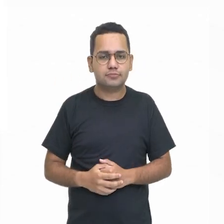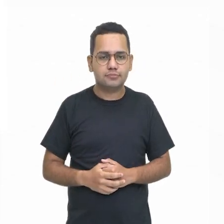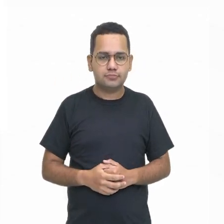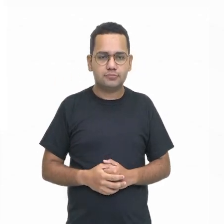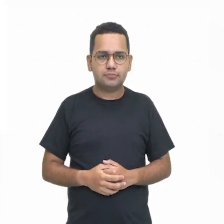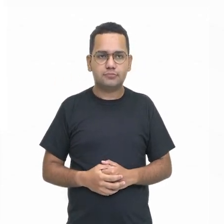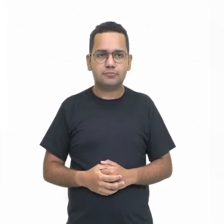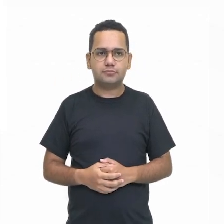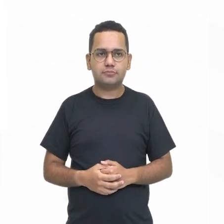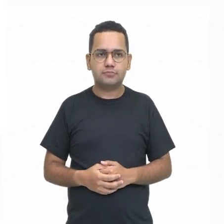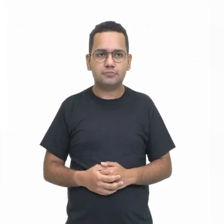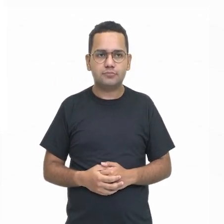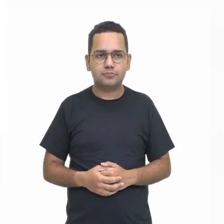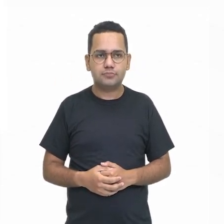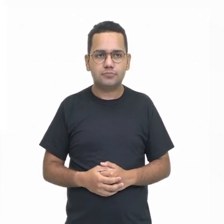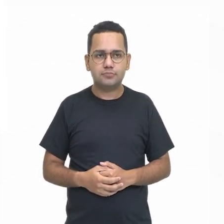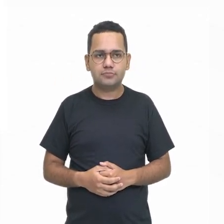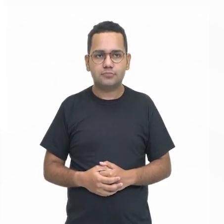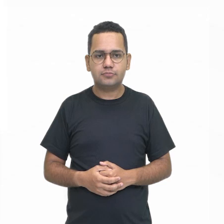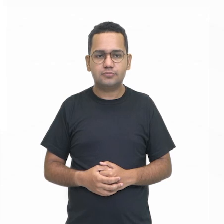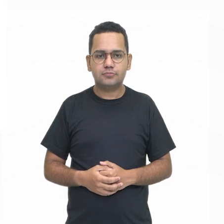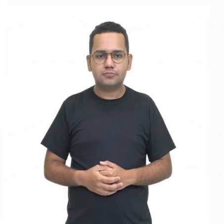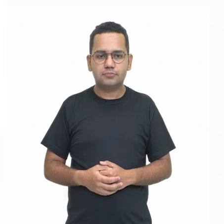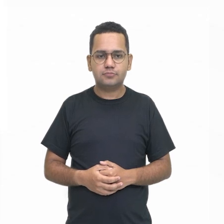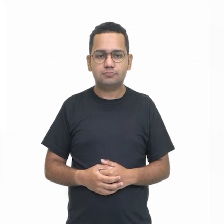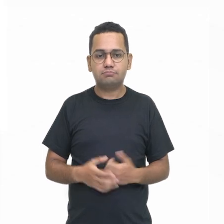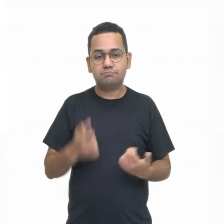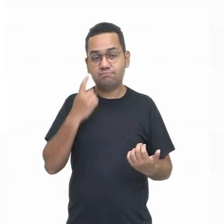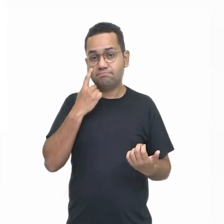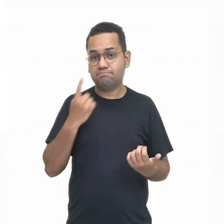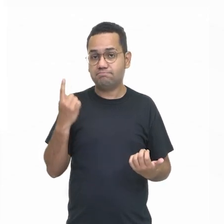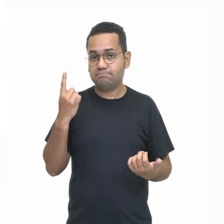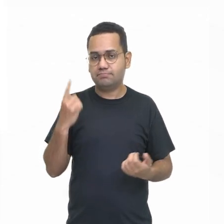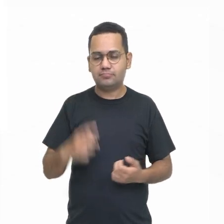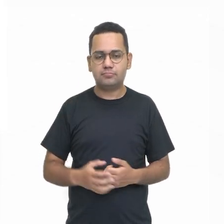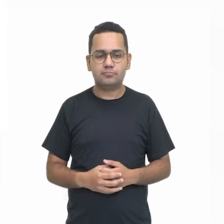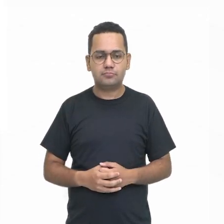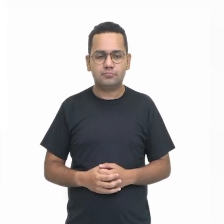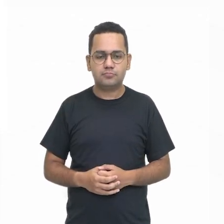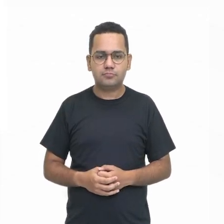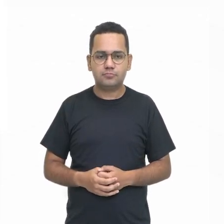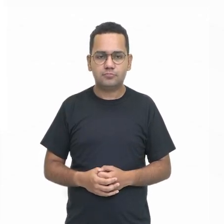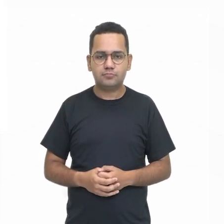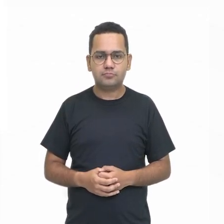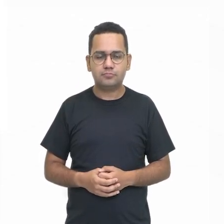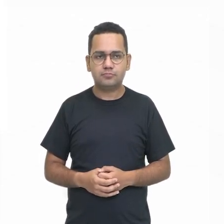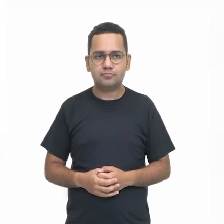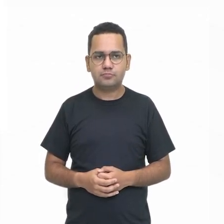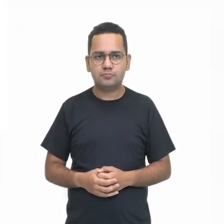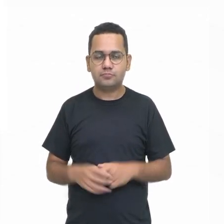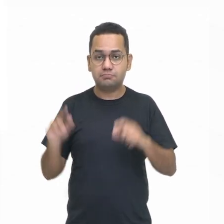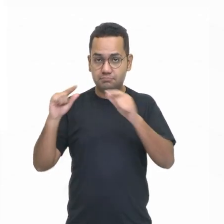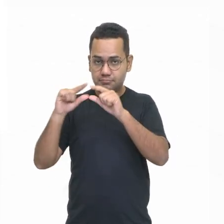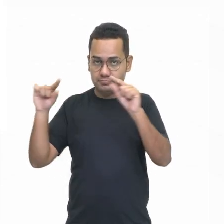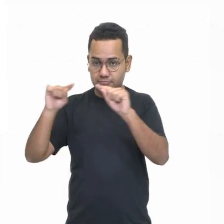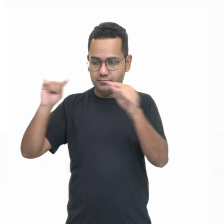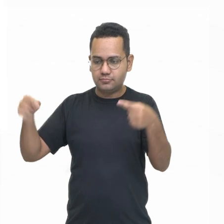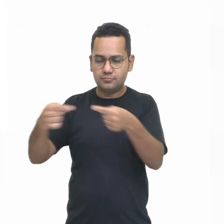Homo sapiens. Então, quando a gente fala em estrada até o Homo sapiens, a gente está falando de